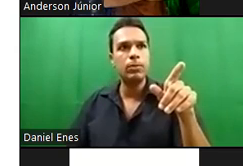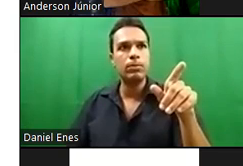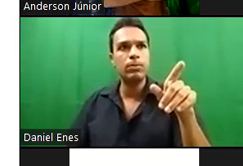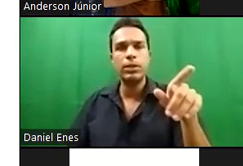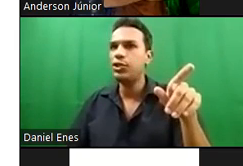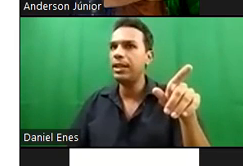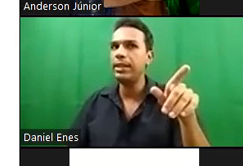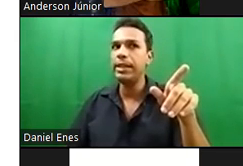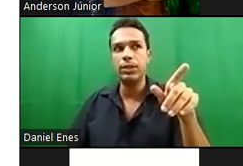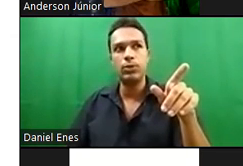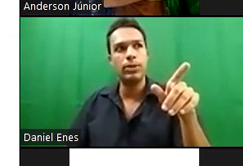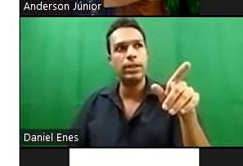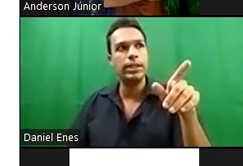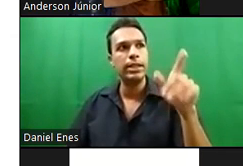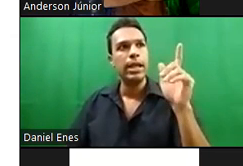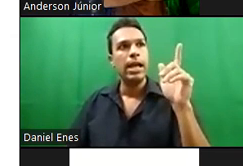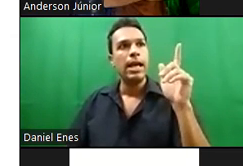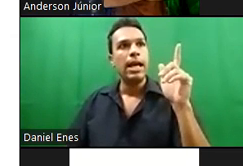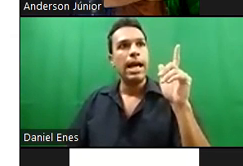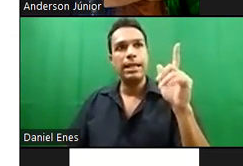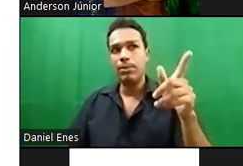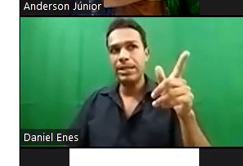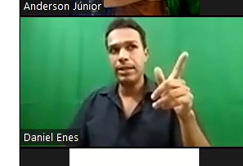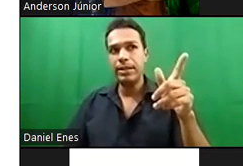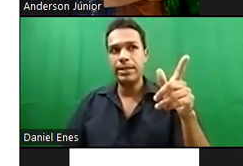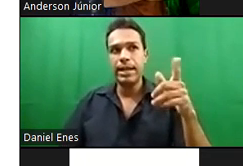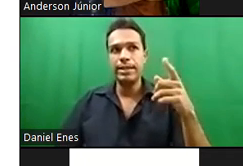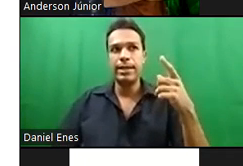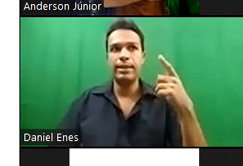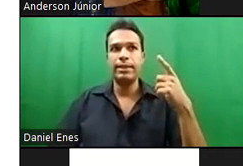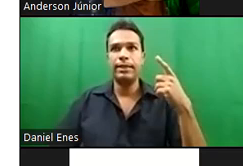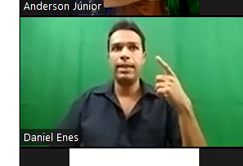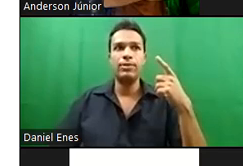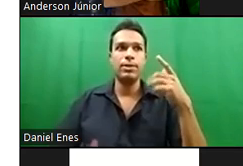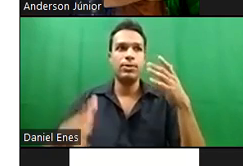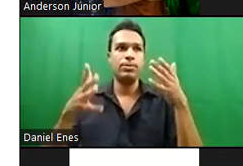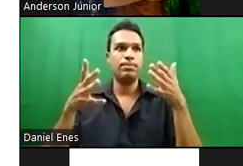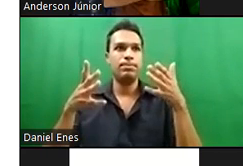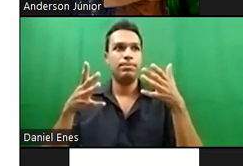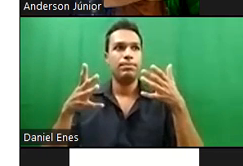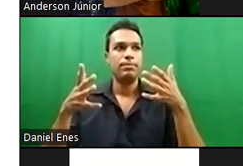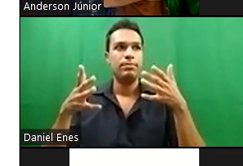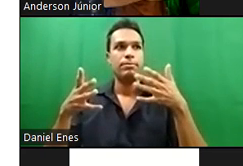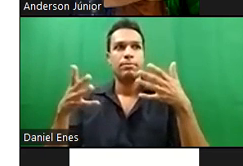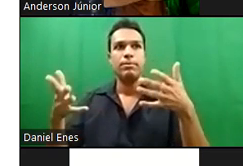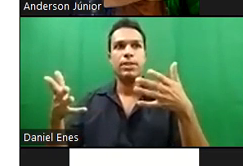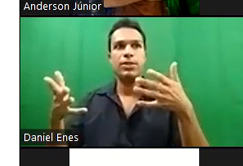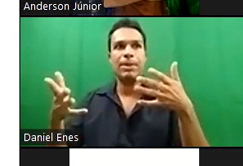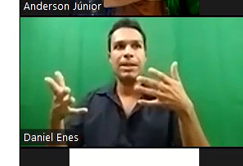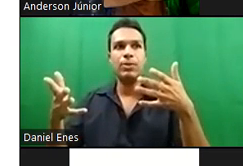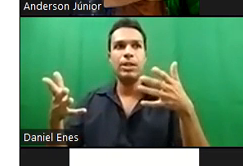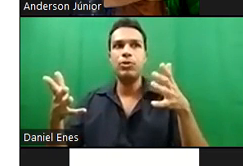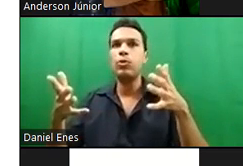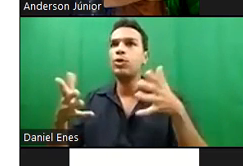e deixei ali em negrito que a língua brasileira de sinais ela tem o seu